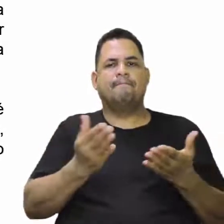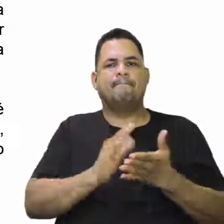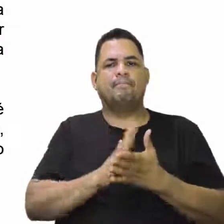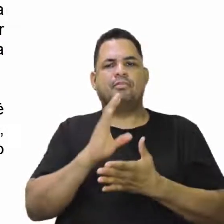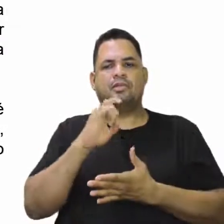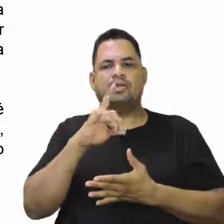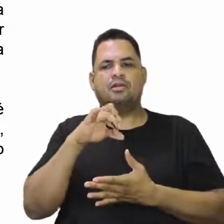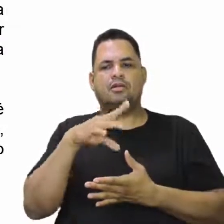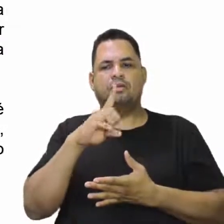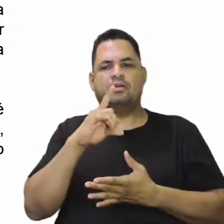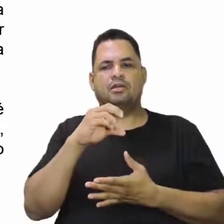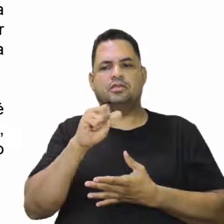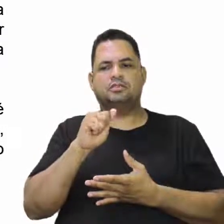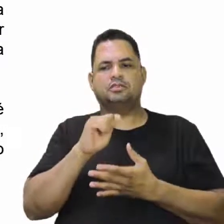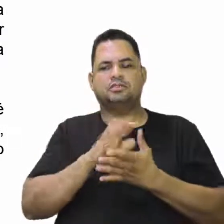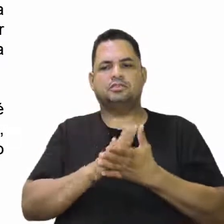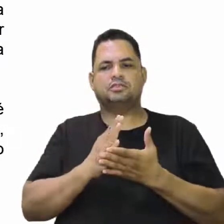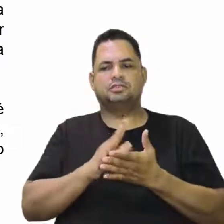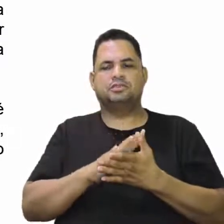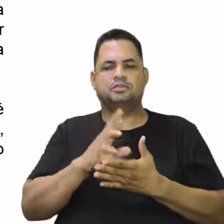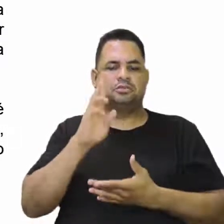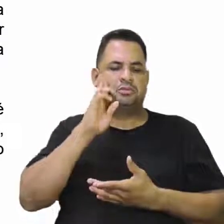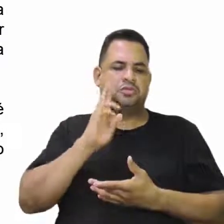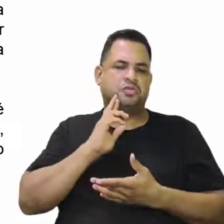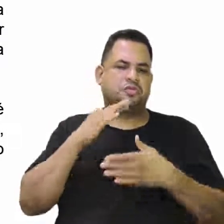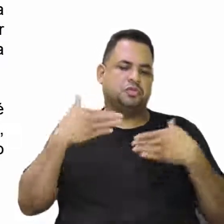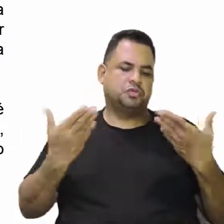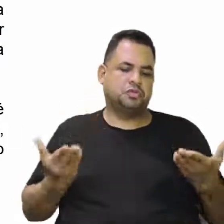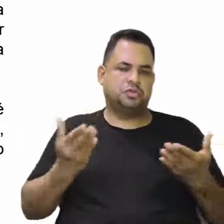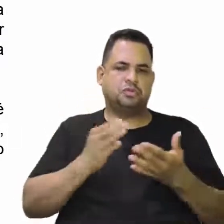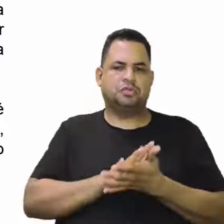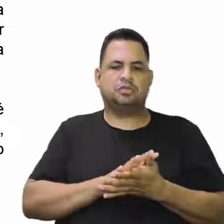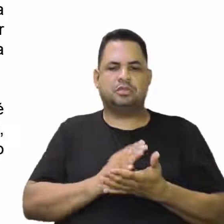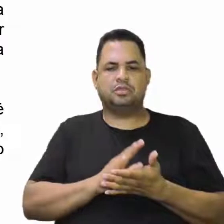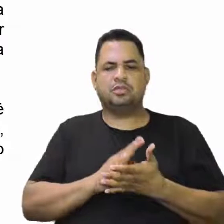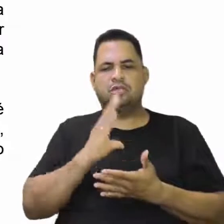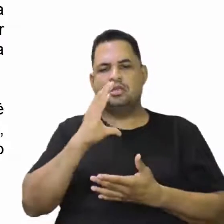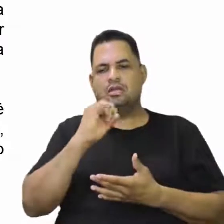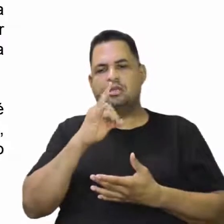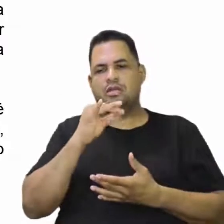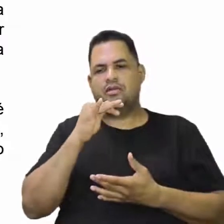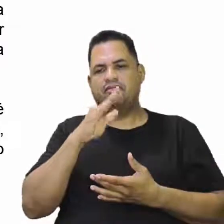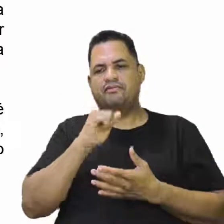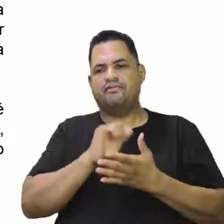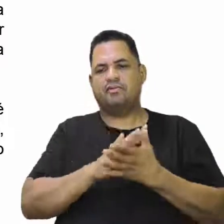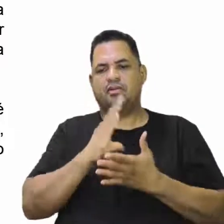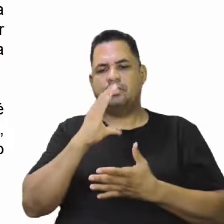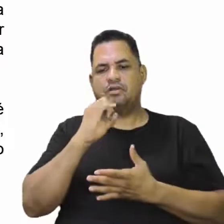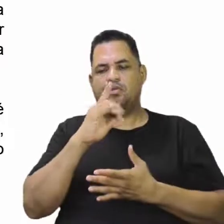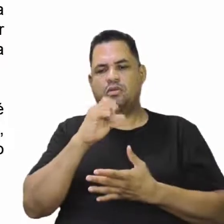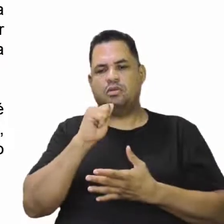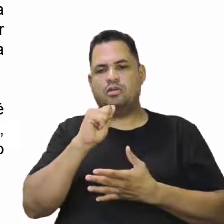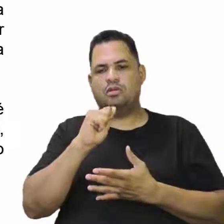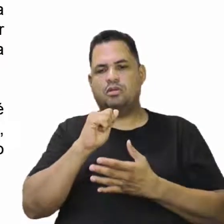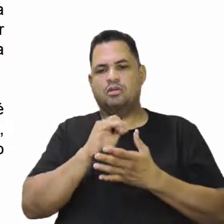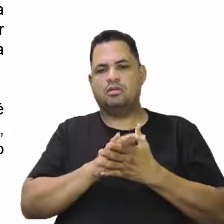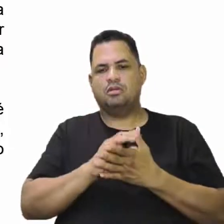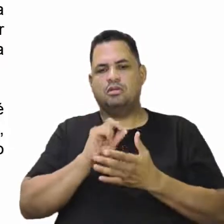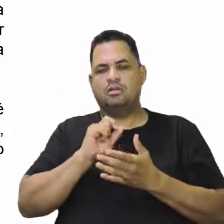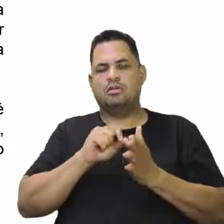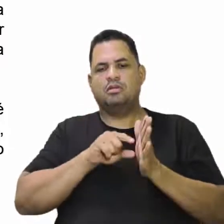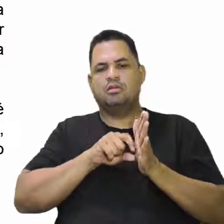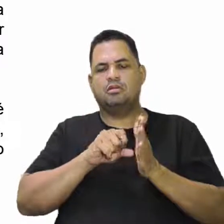Cacaulândia por causa do cacau, tem ali a região do café, que inclui Cacoal, inclui ali